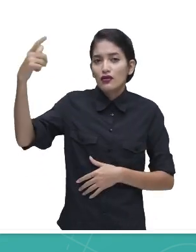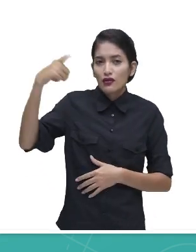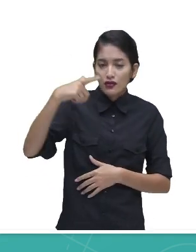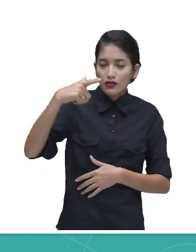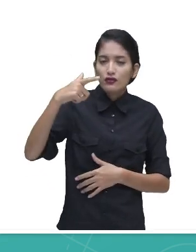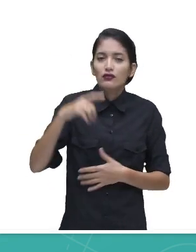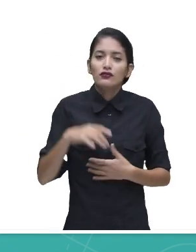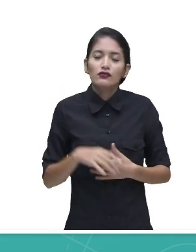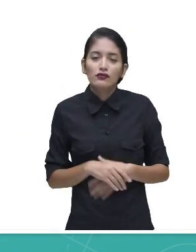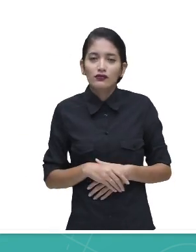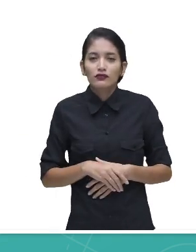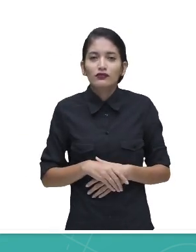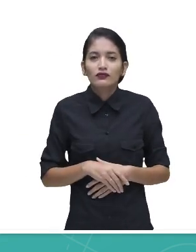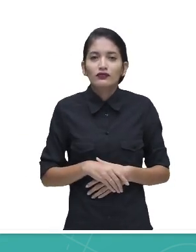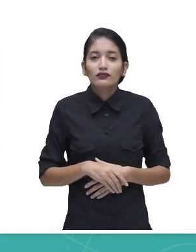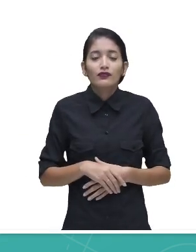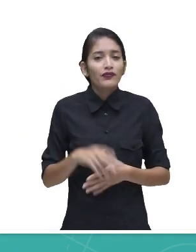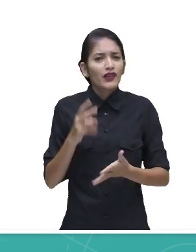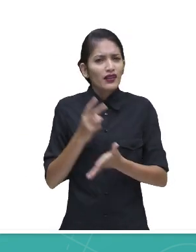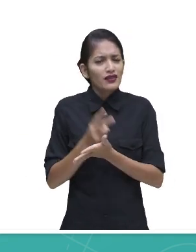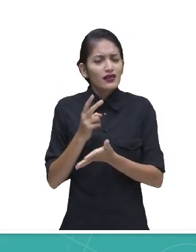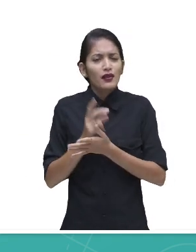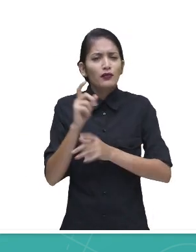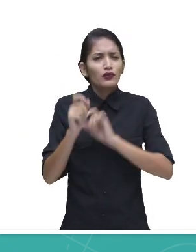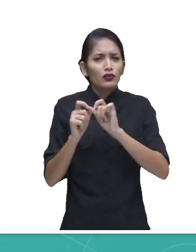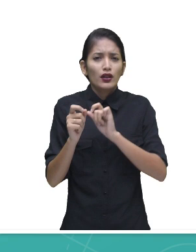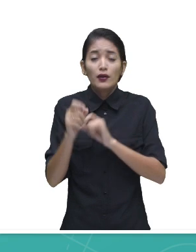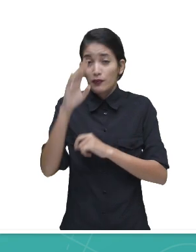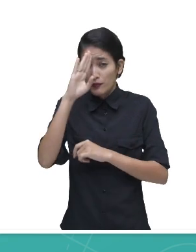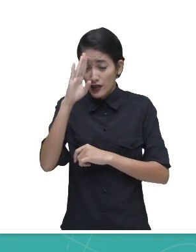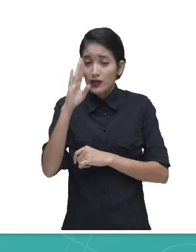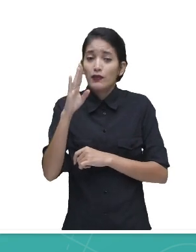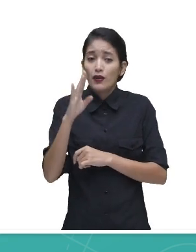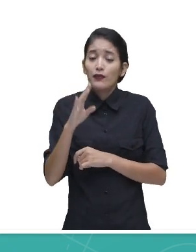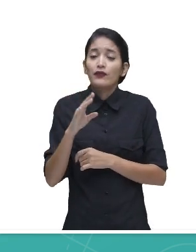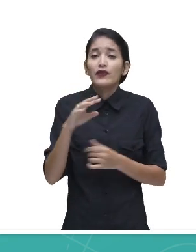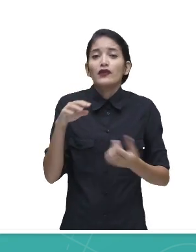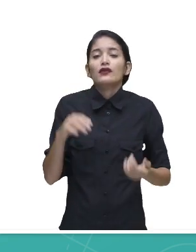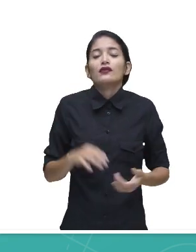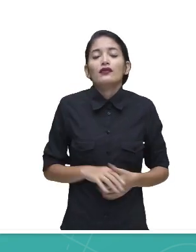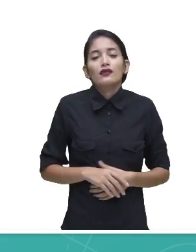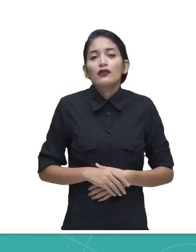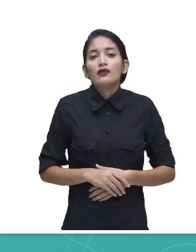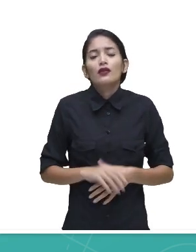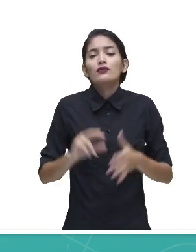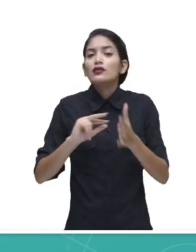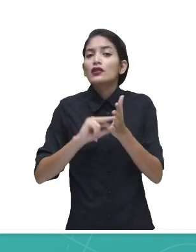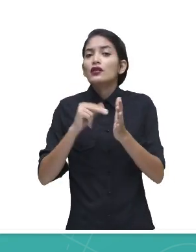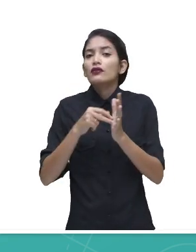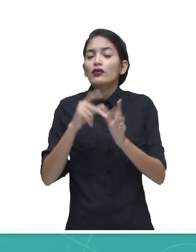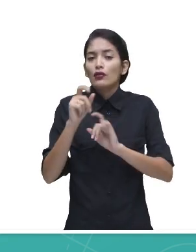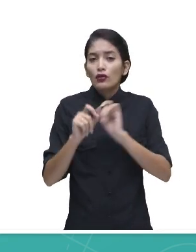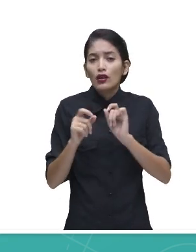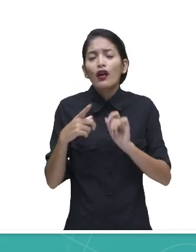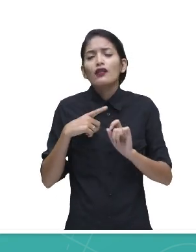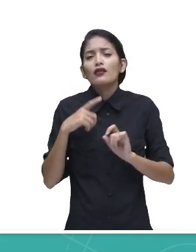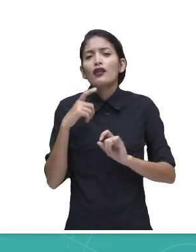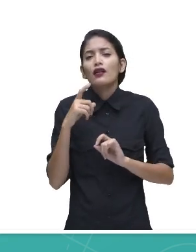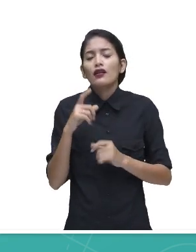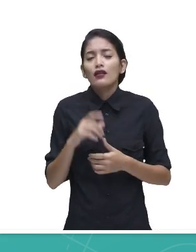Sol. Cêntrico, centro. Terra. Então, isso quer dizer o quê? Que eu